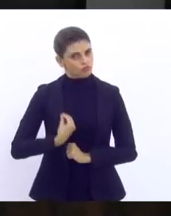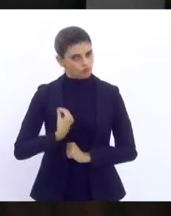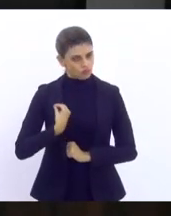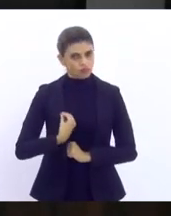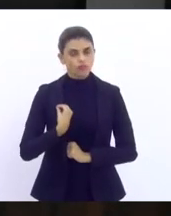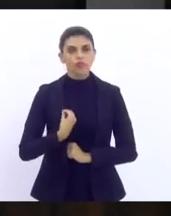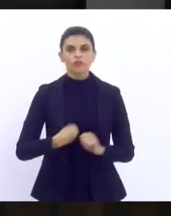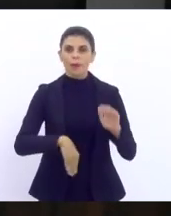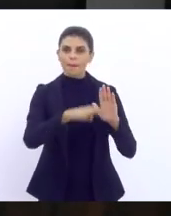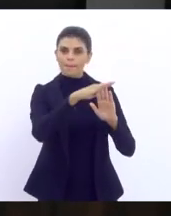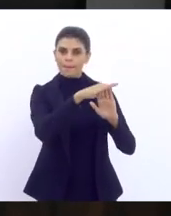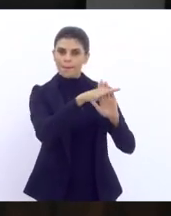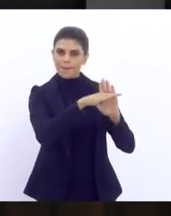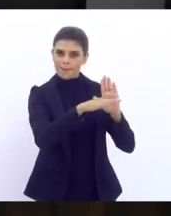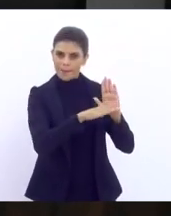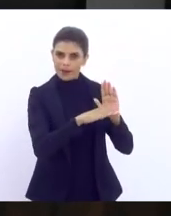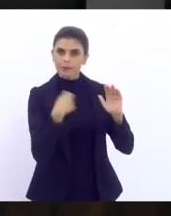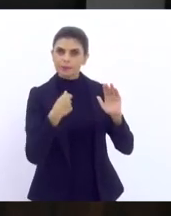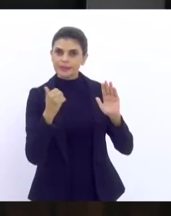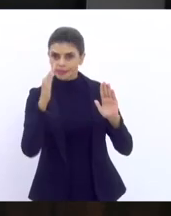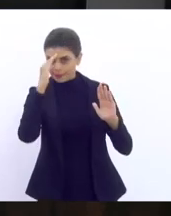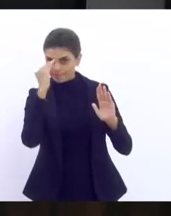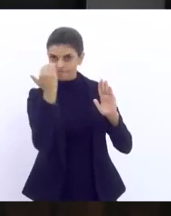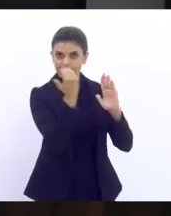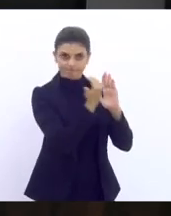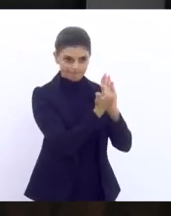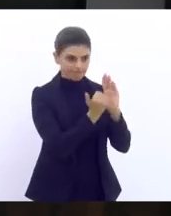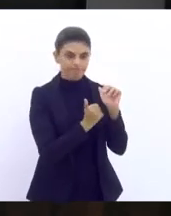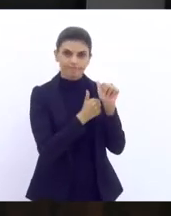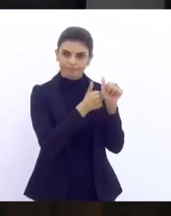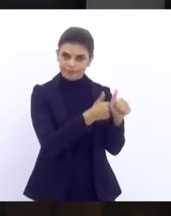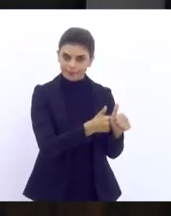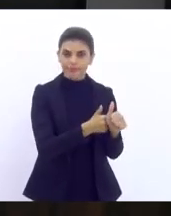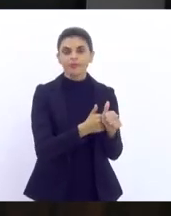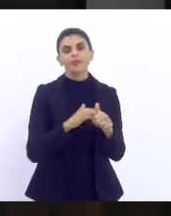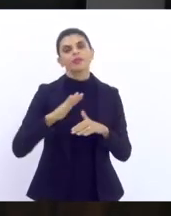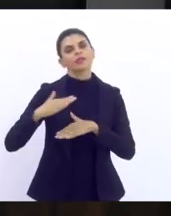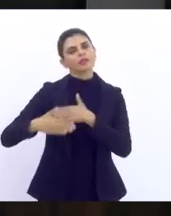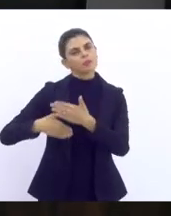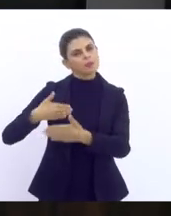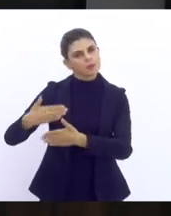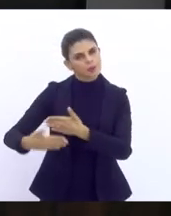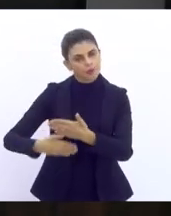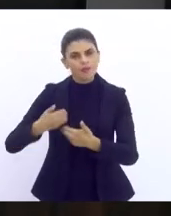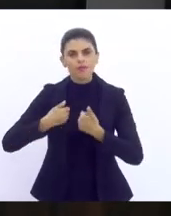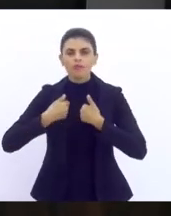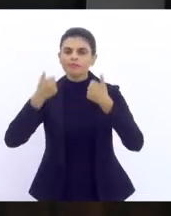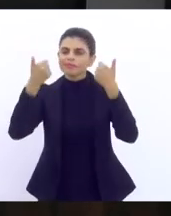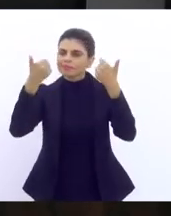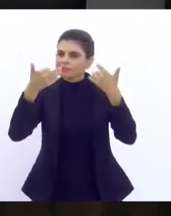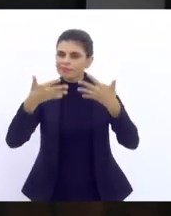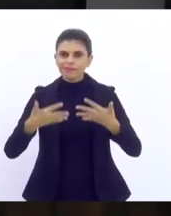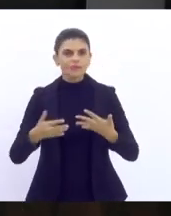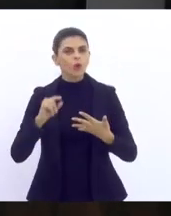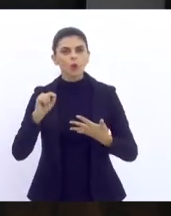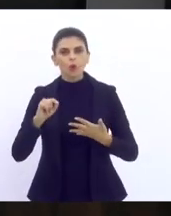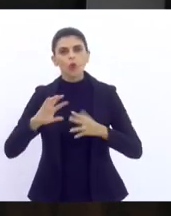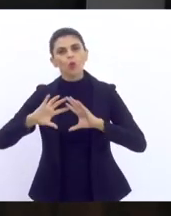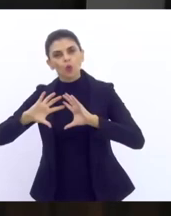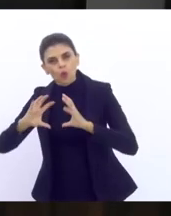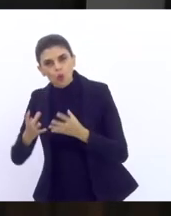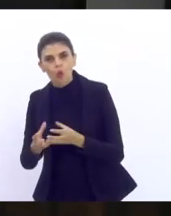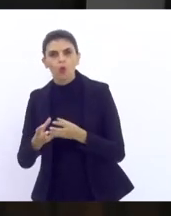alguns protocolos a serem seguidos, e depois eu vou estar explanando um pouco a respeito dos grupos